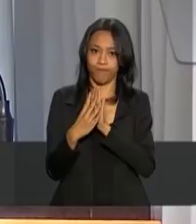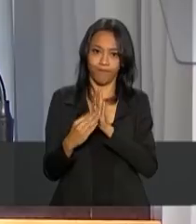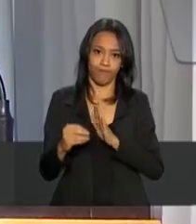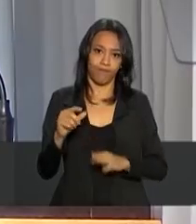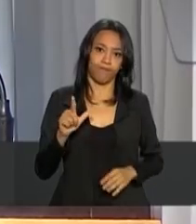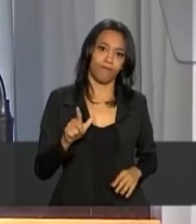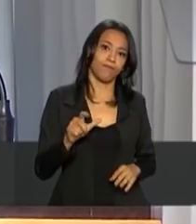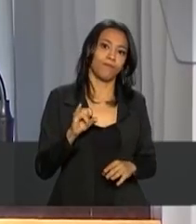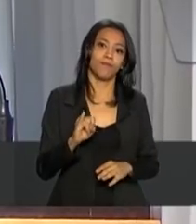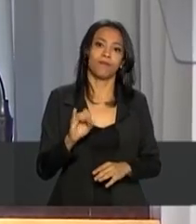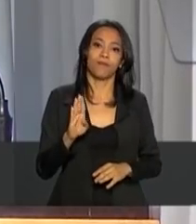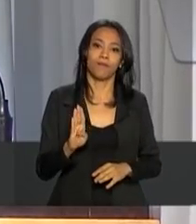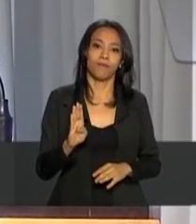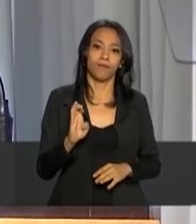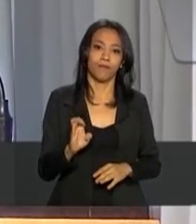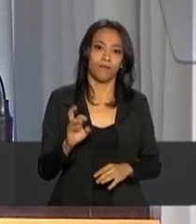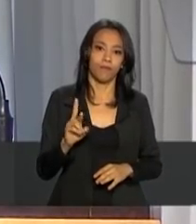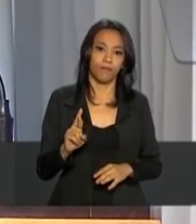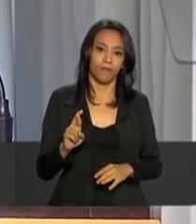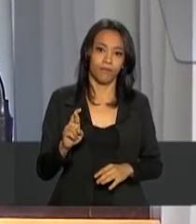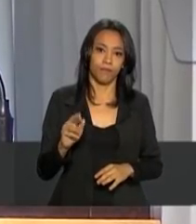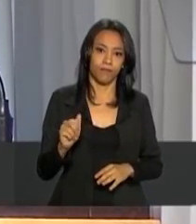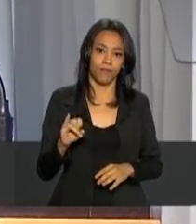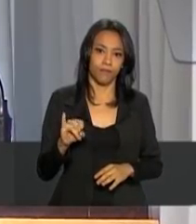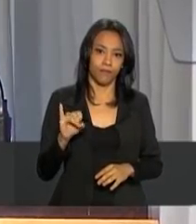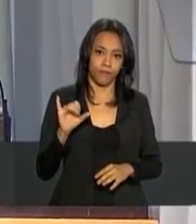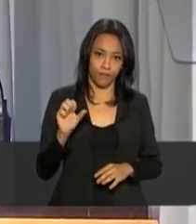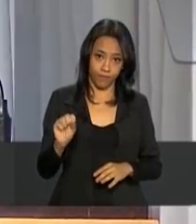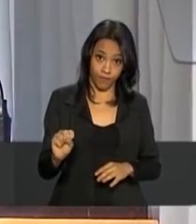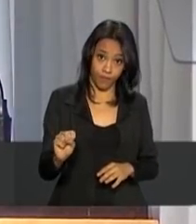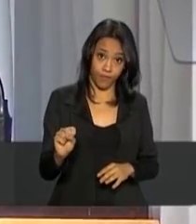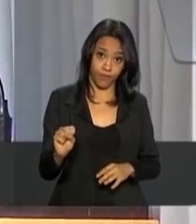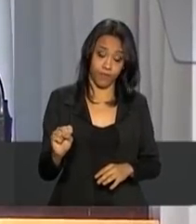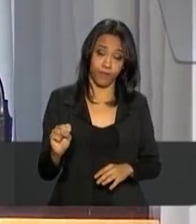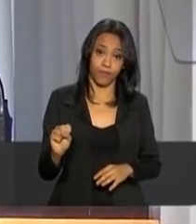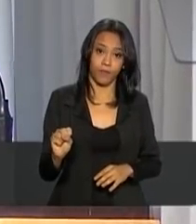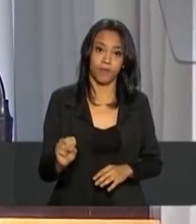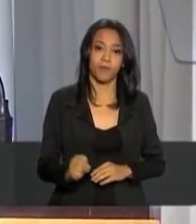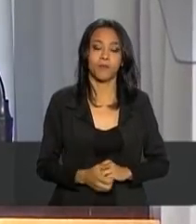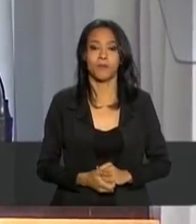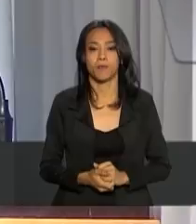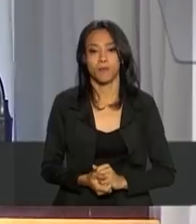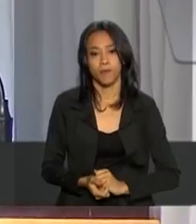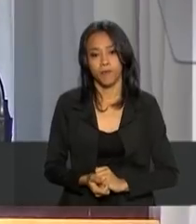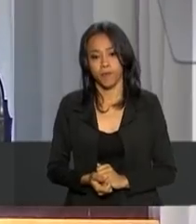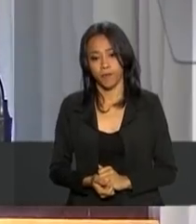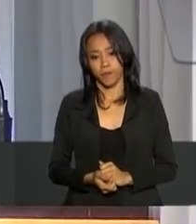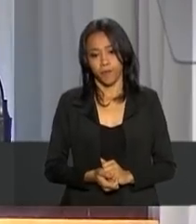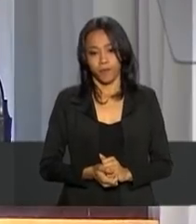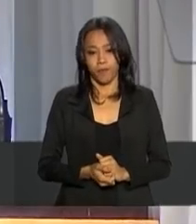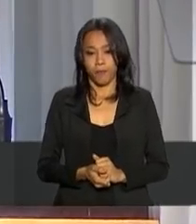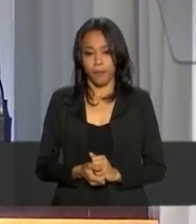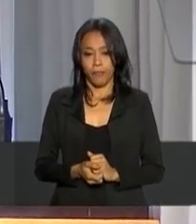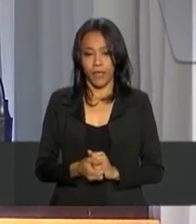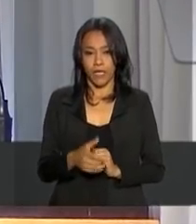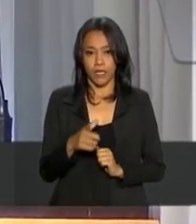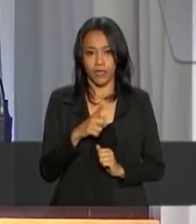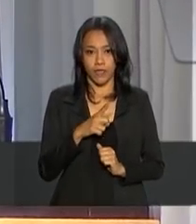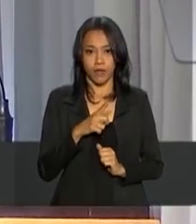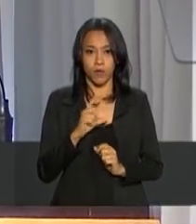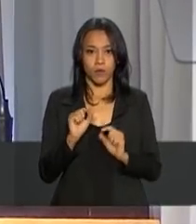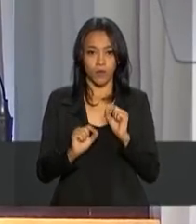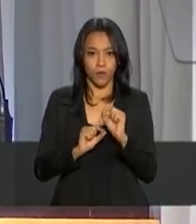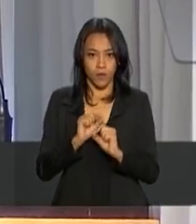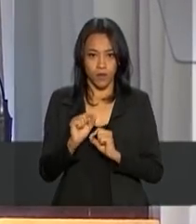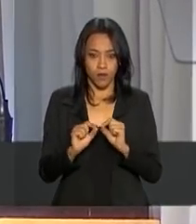apanha o que quiser, do jeito que quiser, da forma que quiser, nos termos da Constituição, e dela desfruta. O que nós precisamos